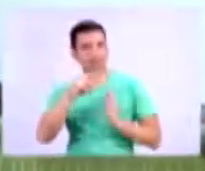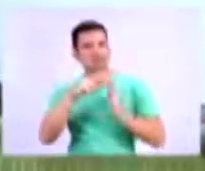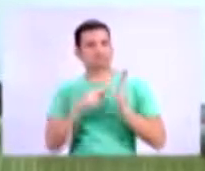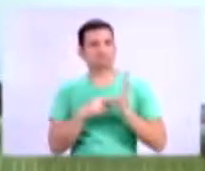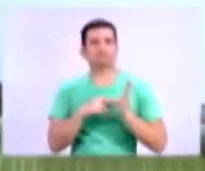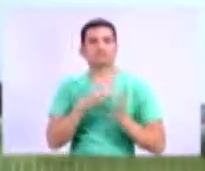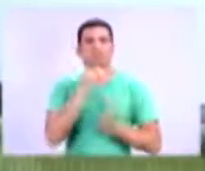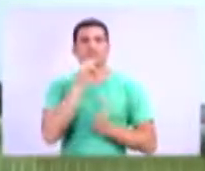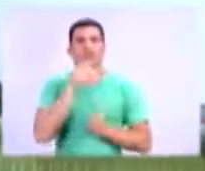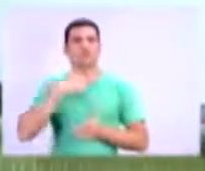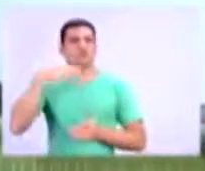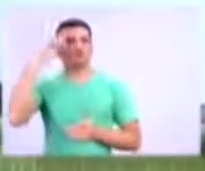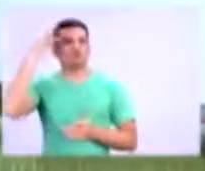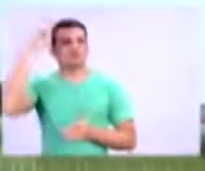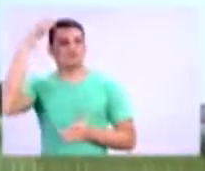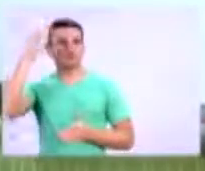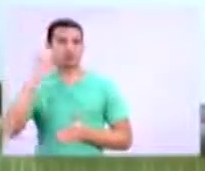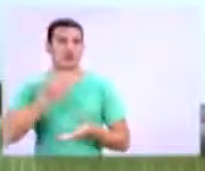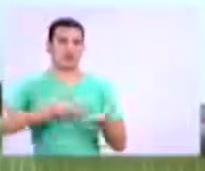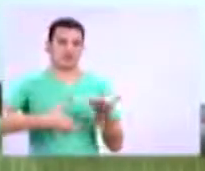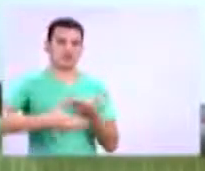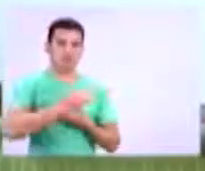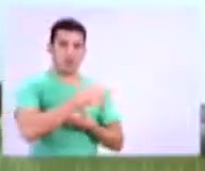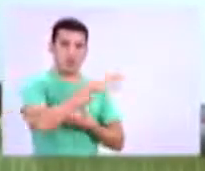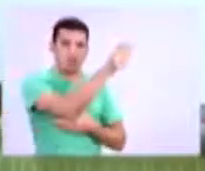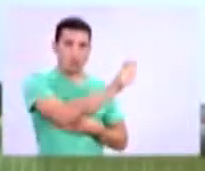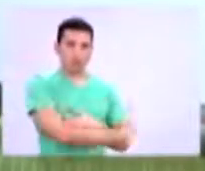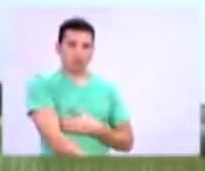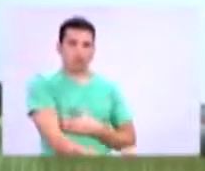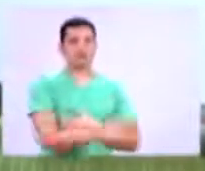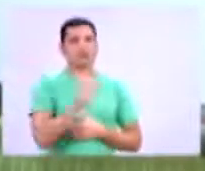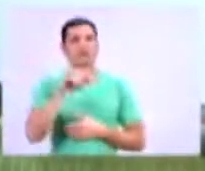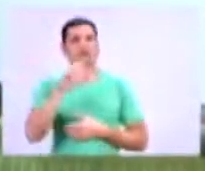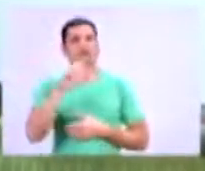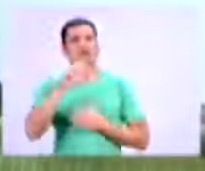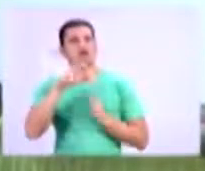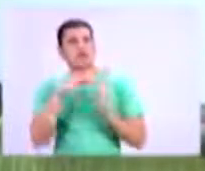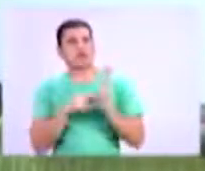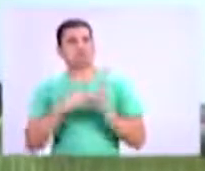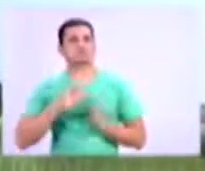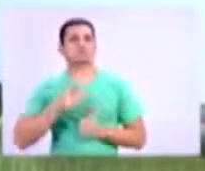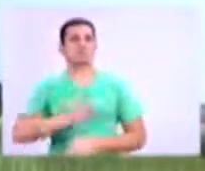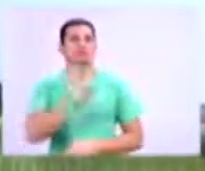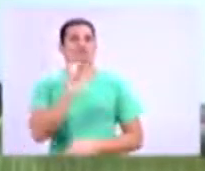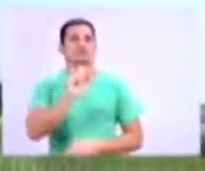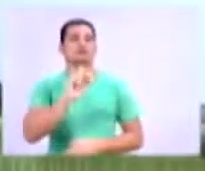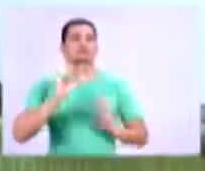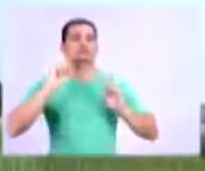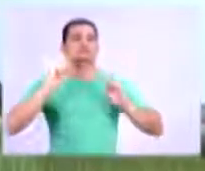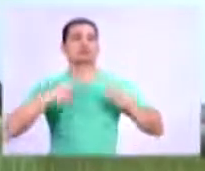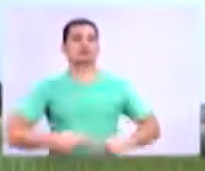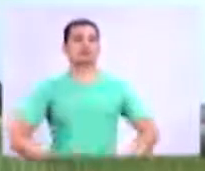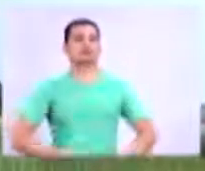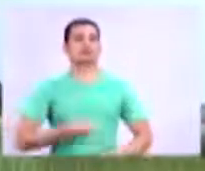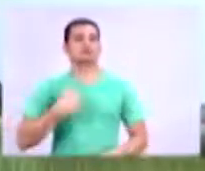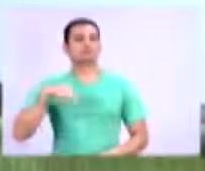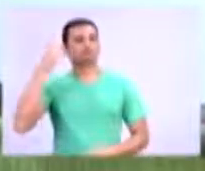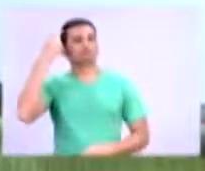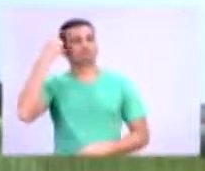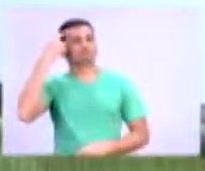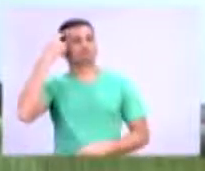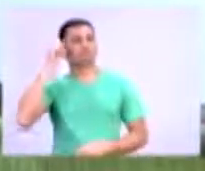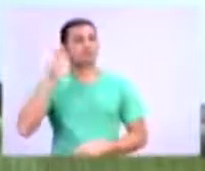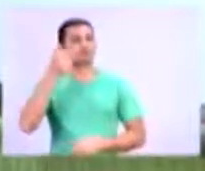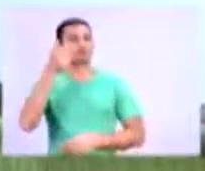estou refletindo a minha relação com o outro, é sempre o critério do ser humano, né? O que eu tenho que pensar em